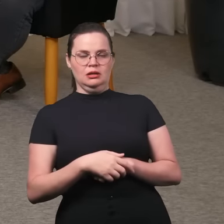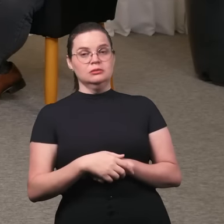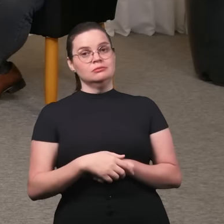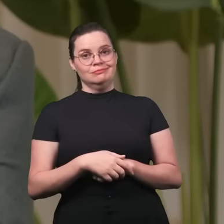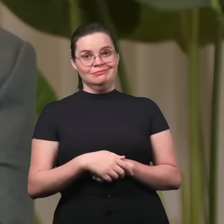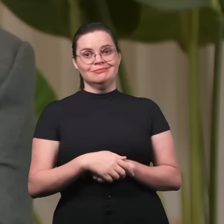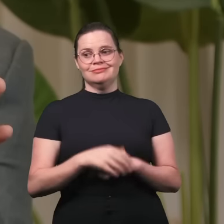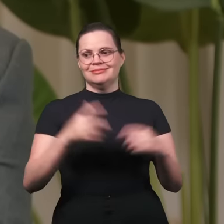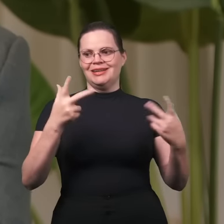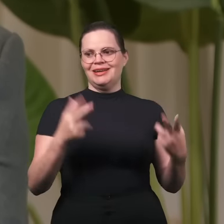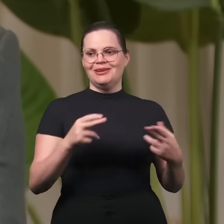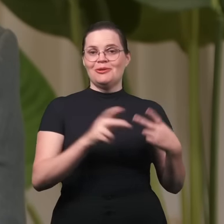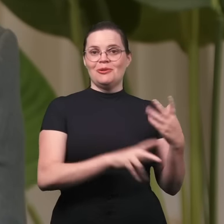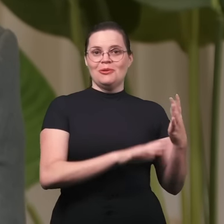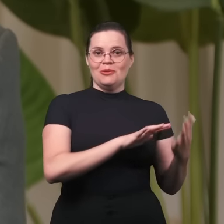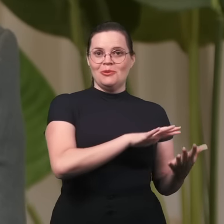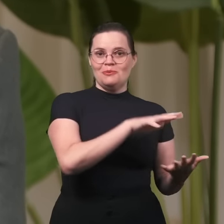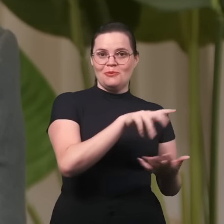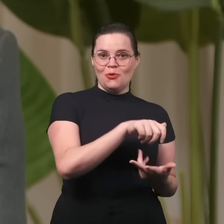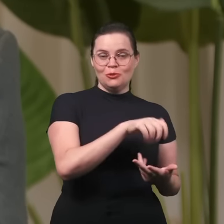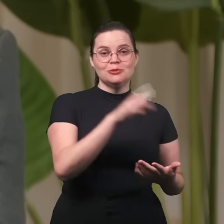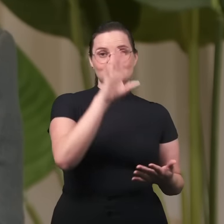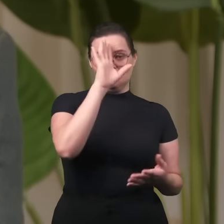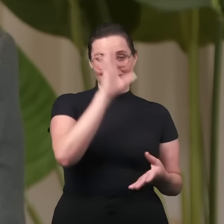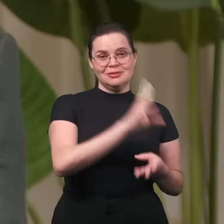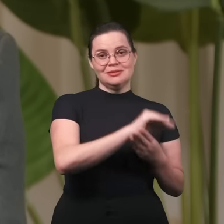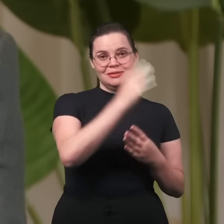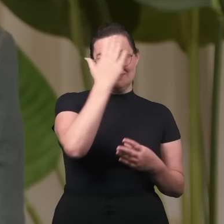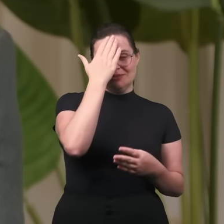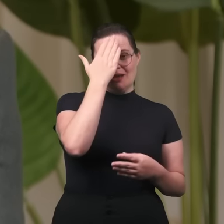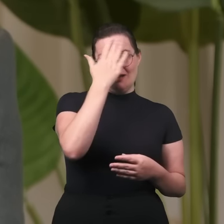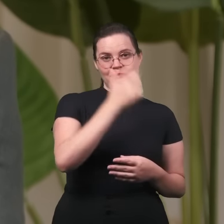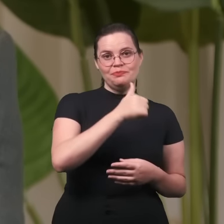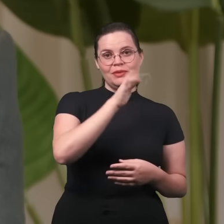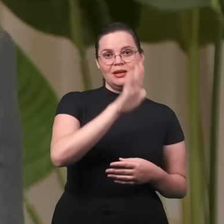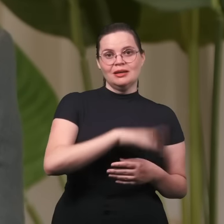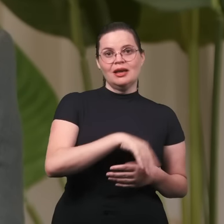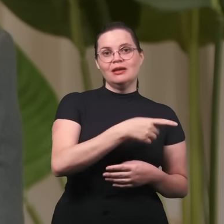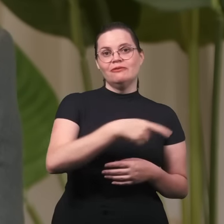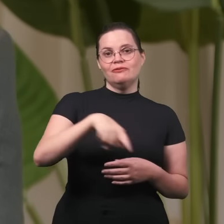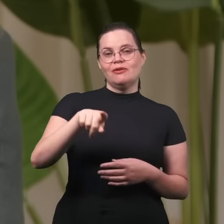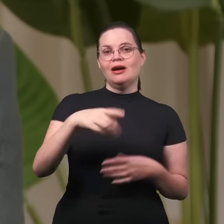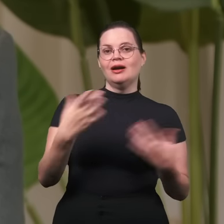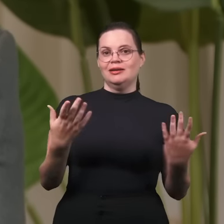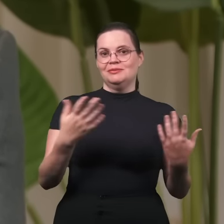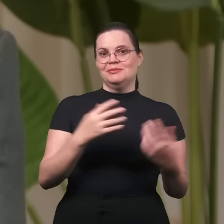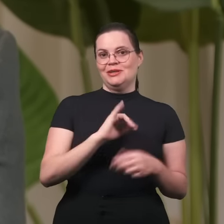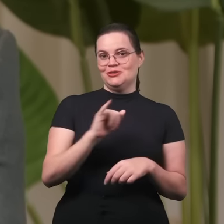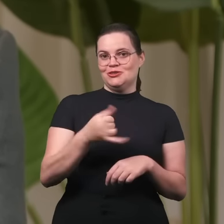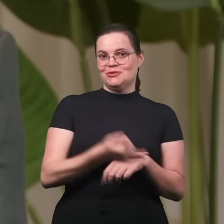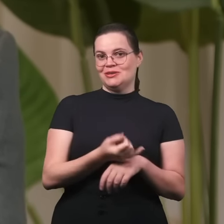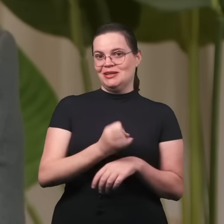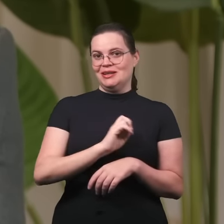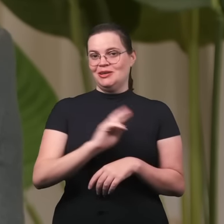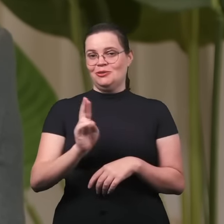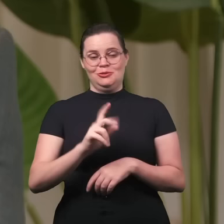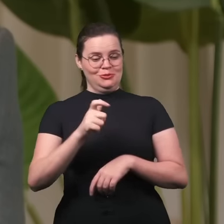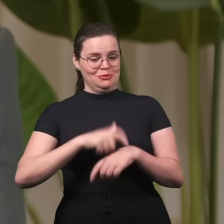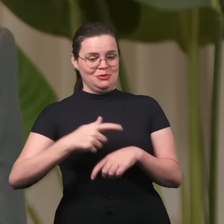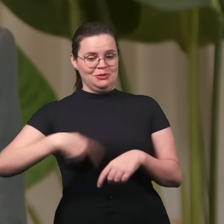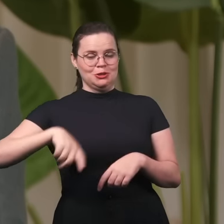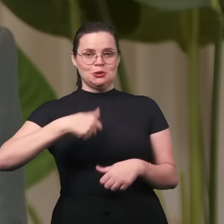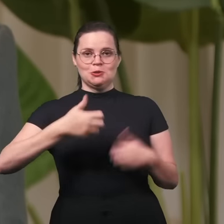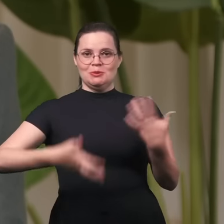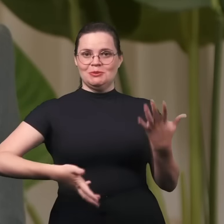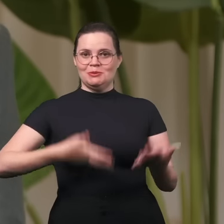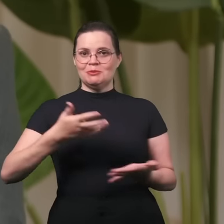O mundo, quando vê, você não precisa dizer nada, o mundo sabe quem está indo para Jerusalém, né? Só pelo nosso falar,